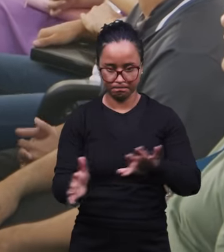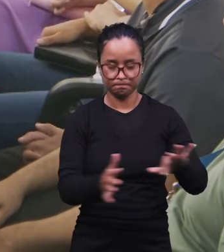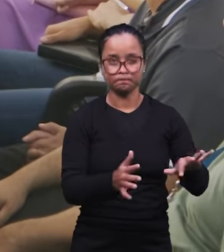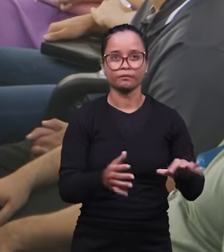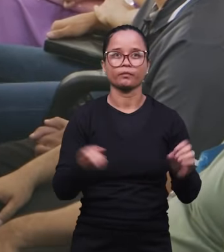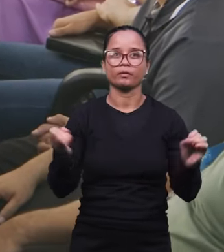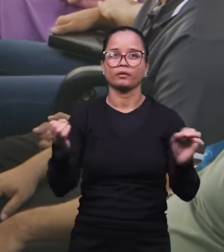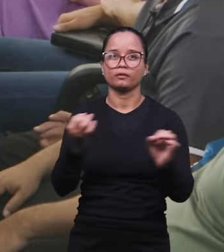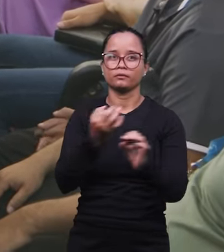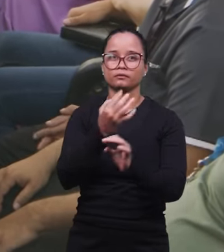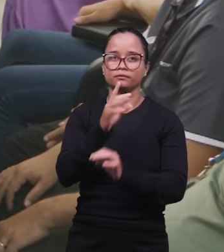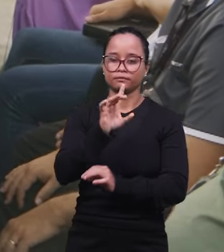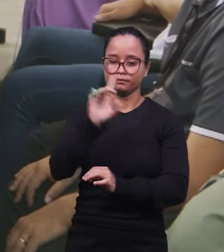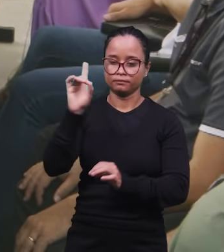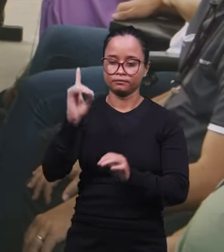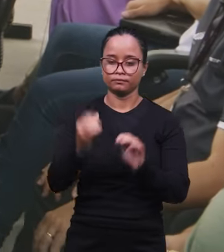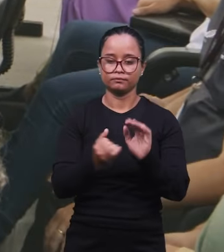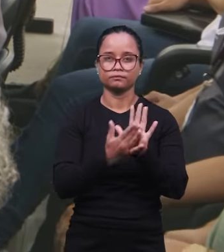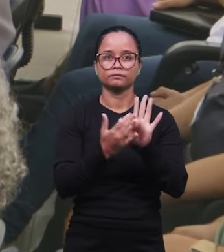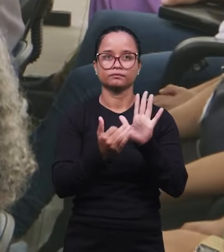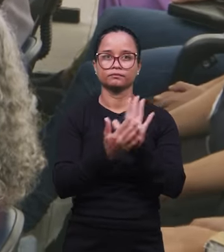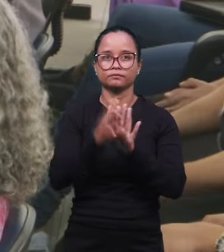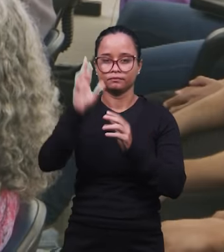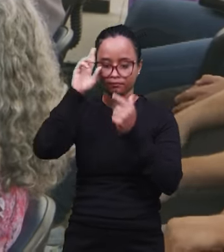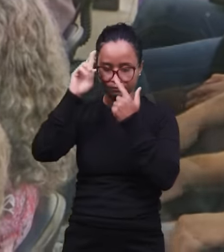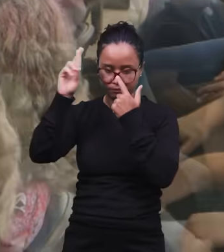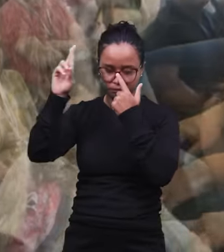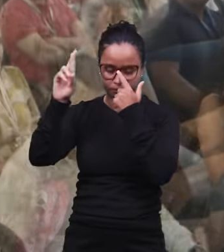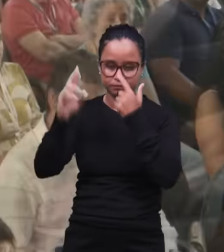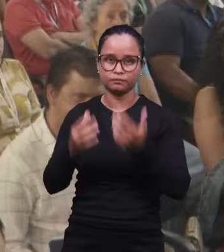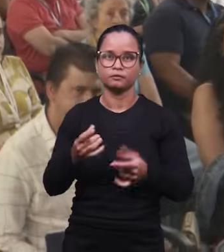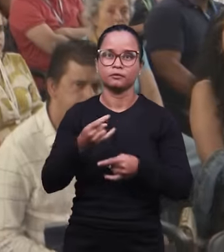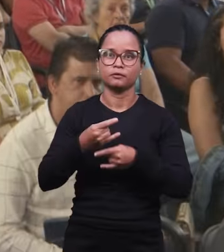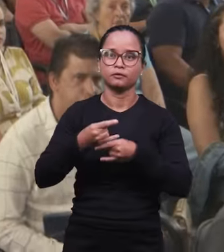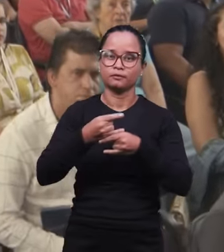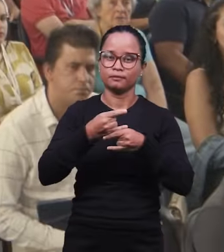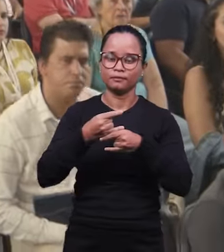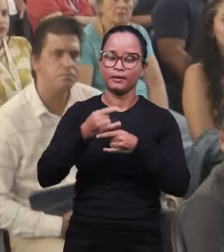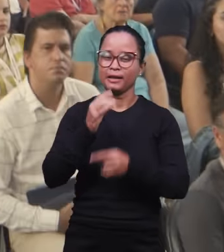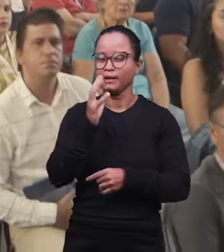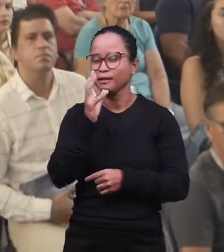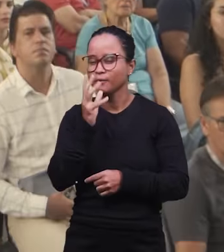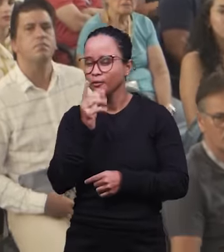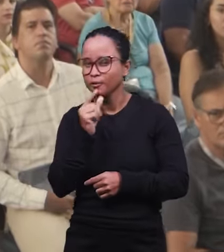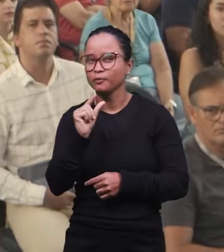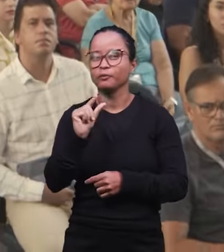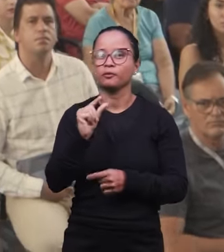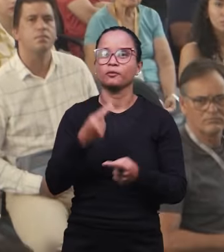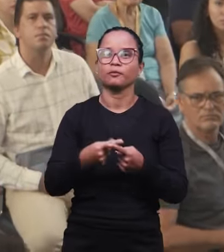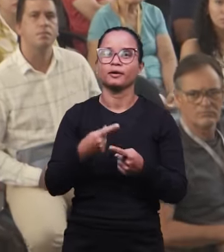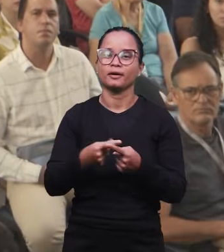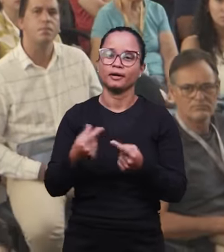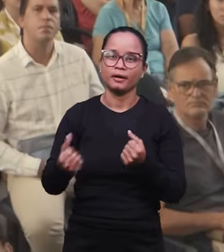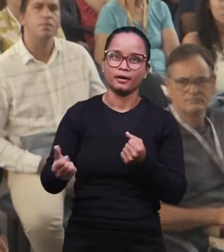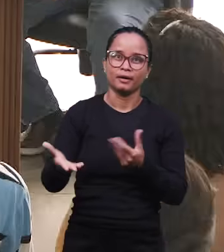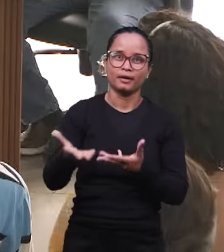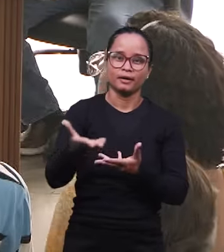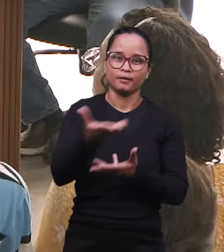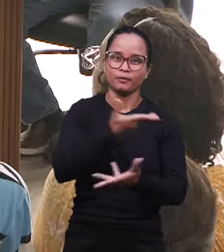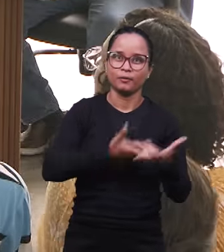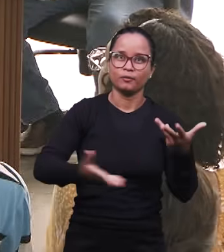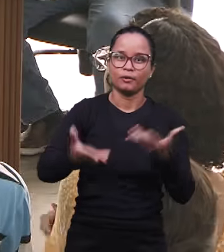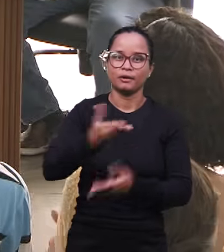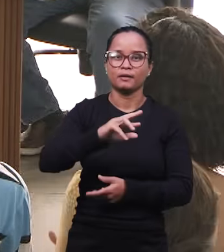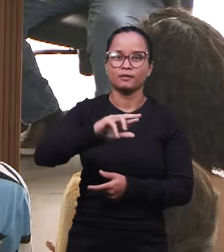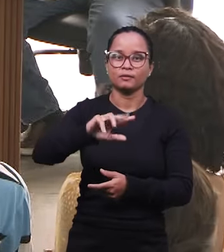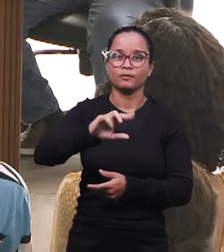Glória a Deus. Louvado seja o Senhor. A nossa live está estendendo um pouquinho mais, porque estamos tendo uma participação, não